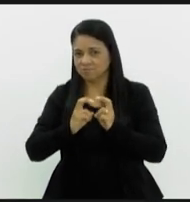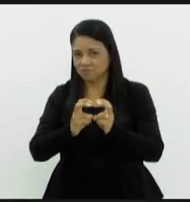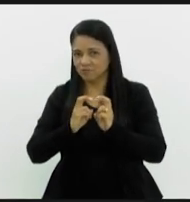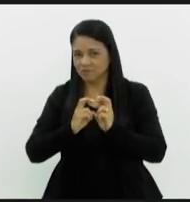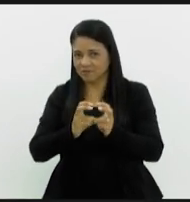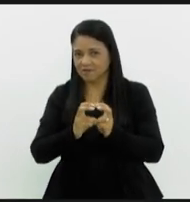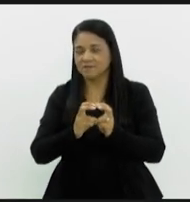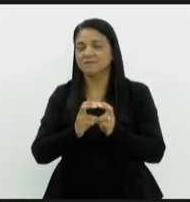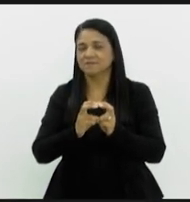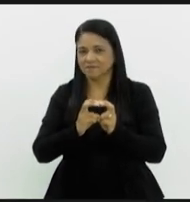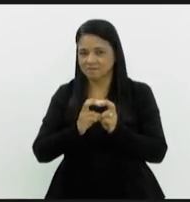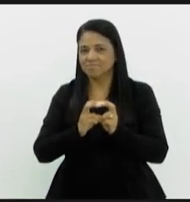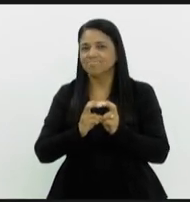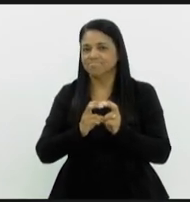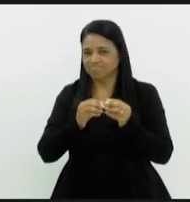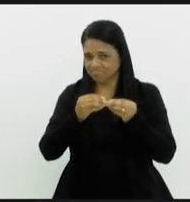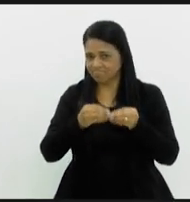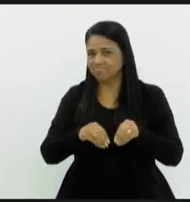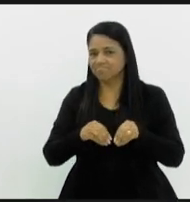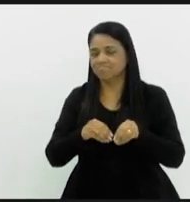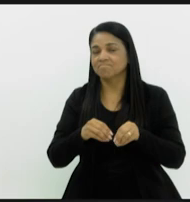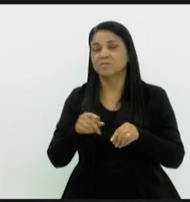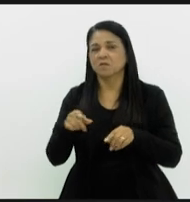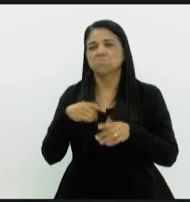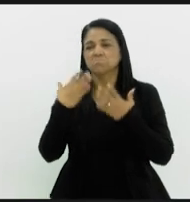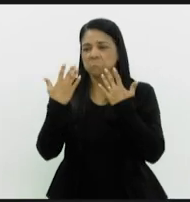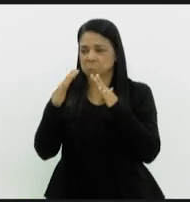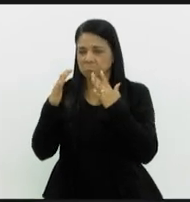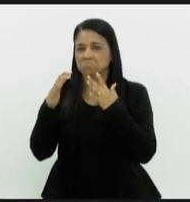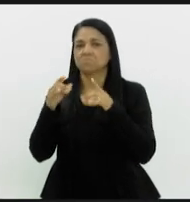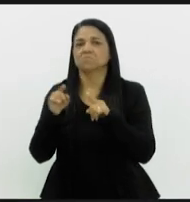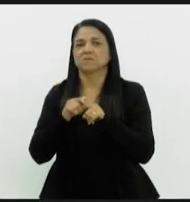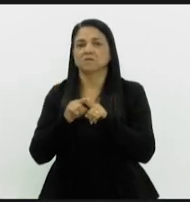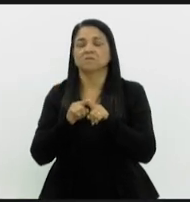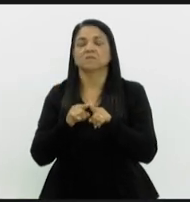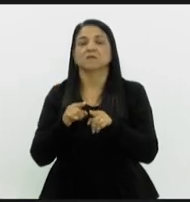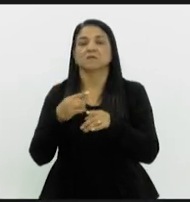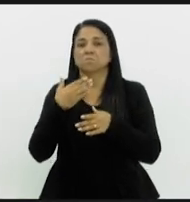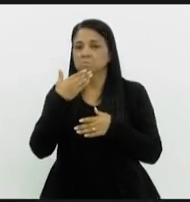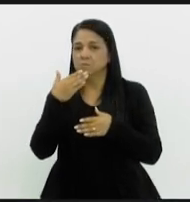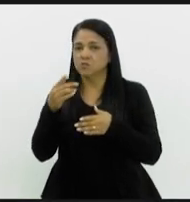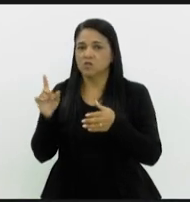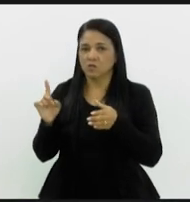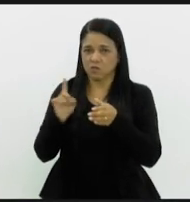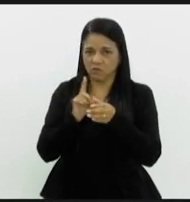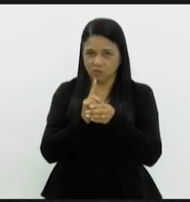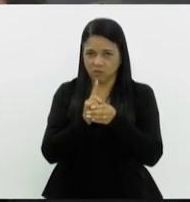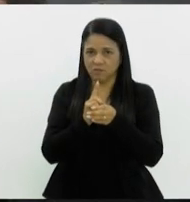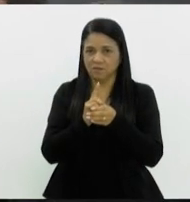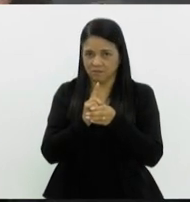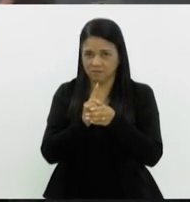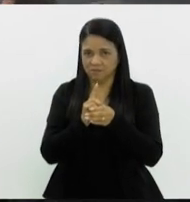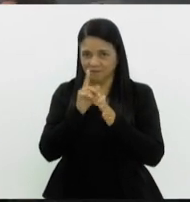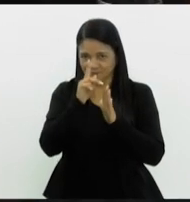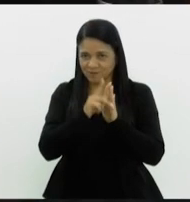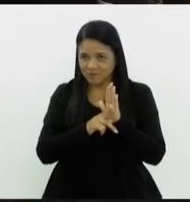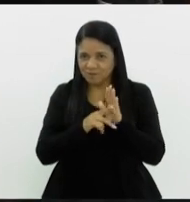queria parabenizar o deputado Cláudio Caiado. Se for possível, pedir a coautoria dele, por favor.